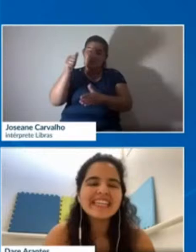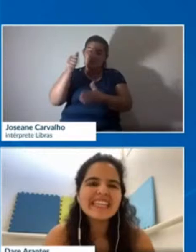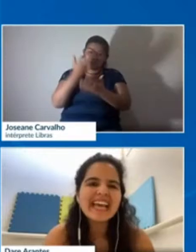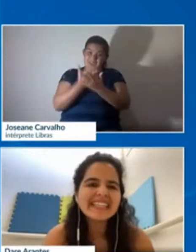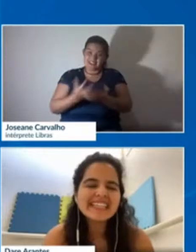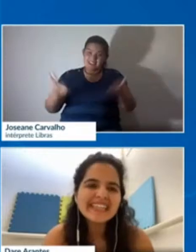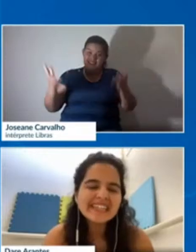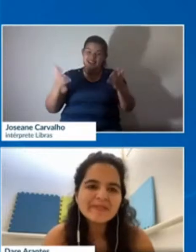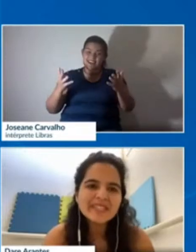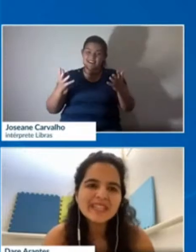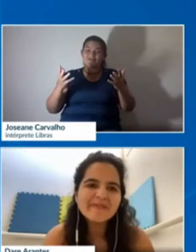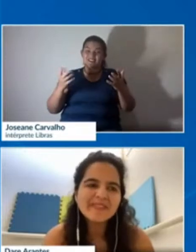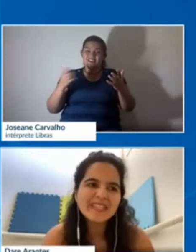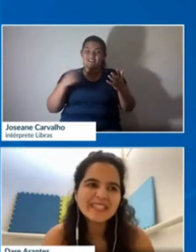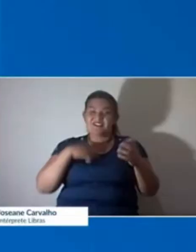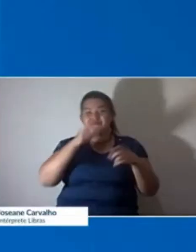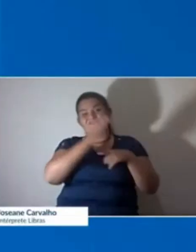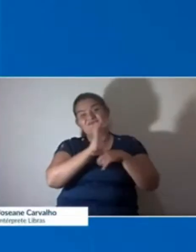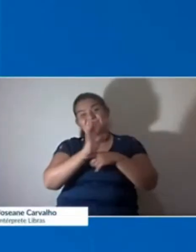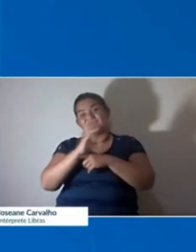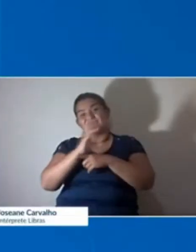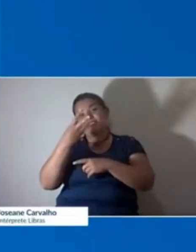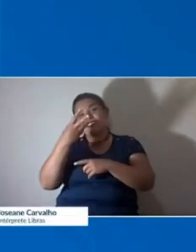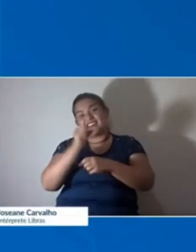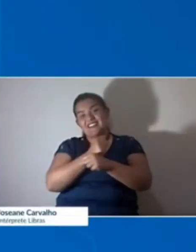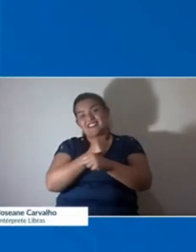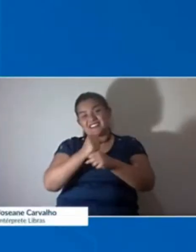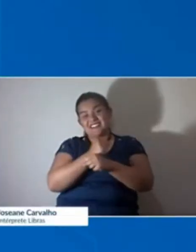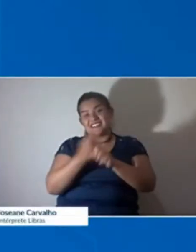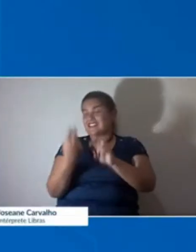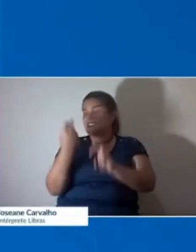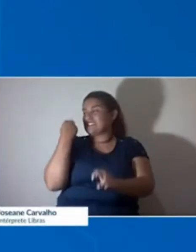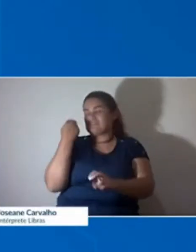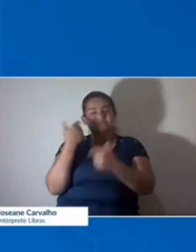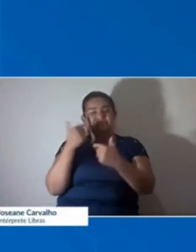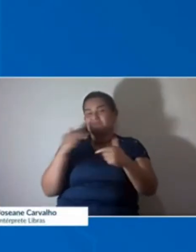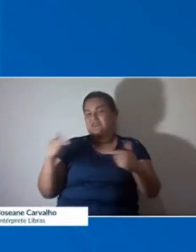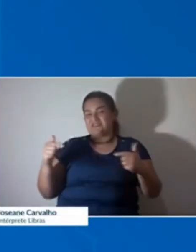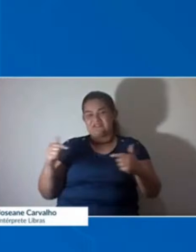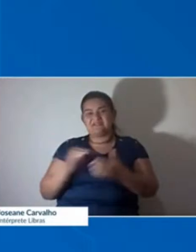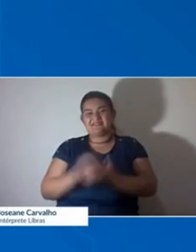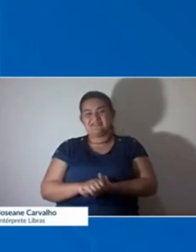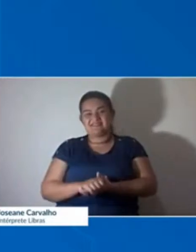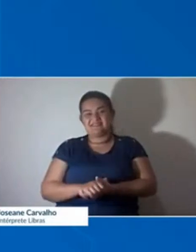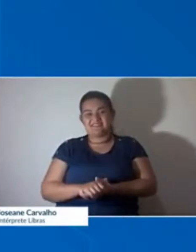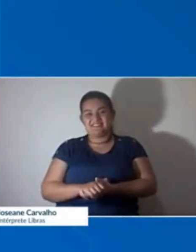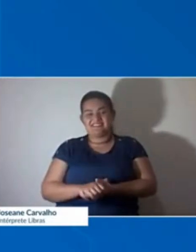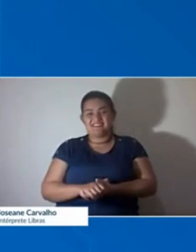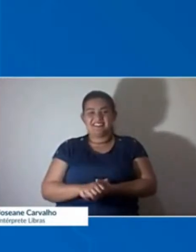filme que há 30 anos ela não via esse filme. Olha que legal a nossa mostra, que foi o André Adoro,